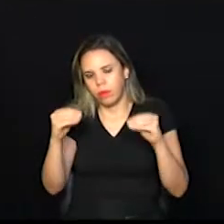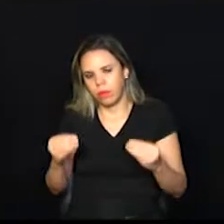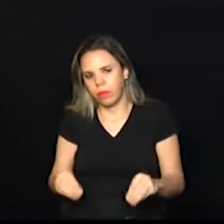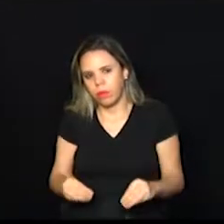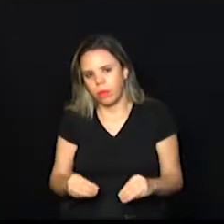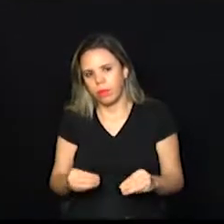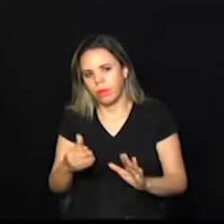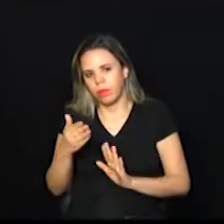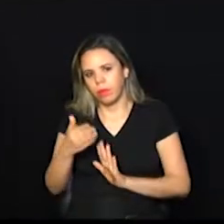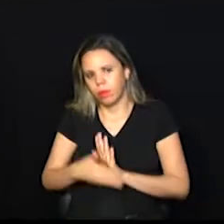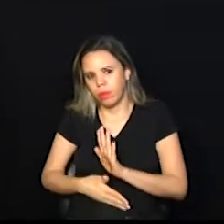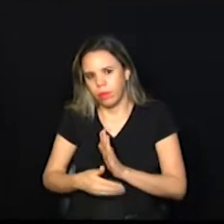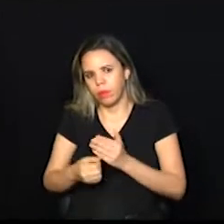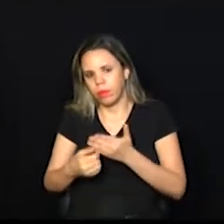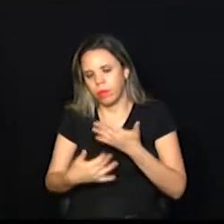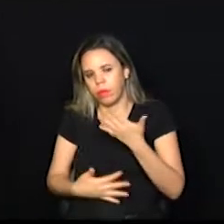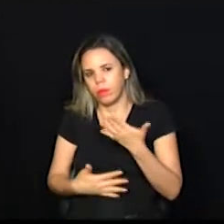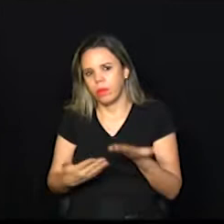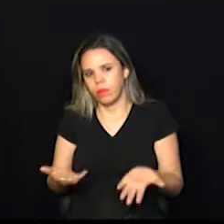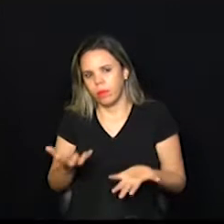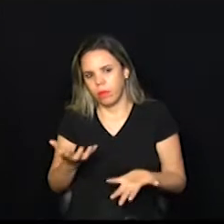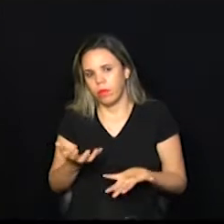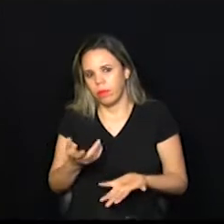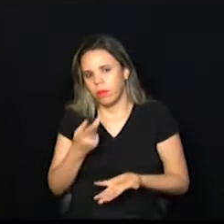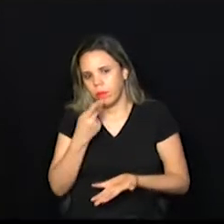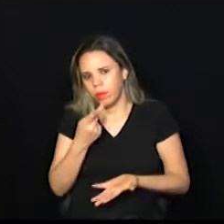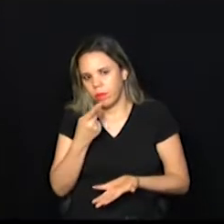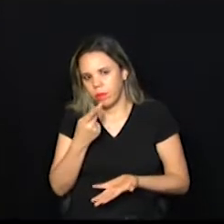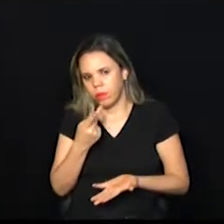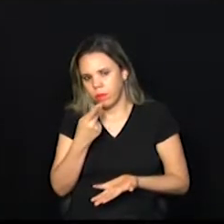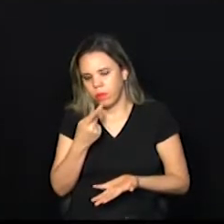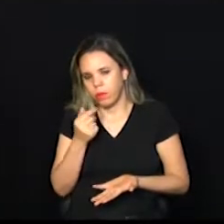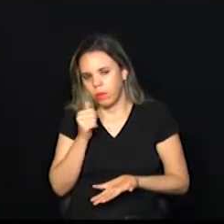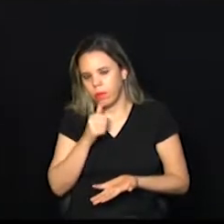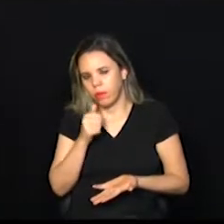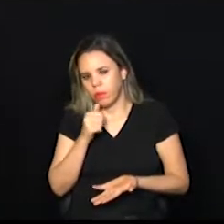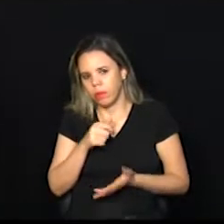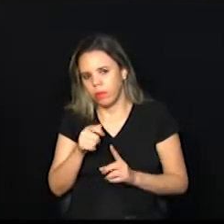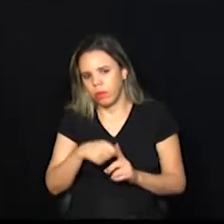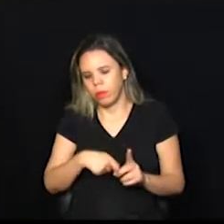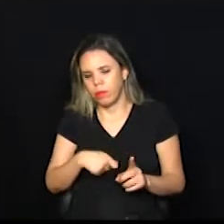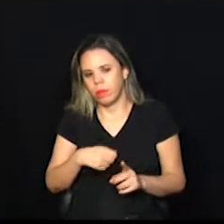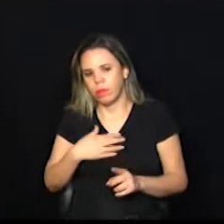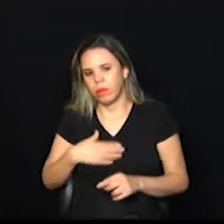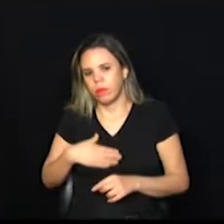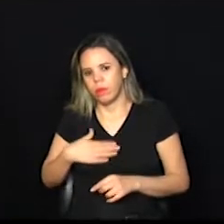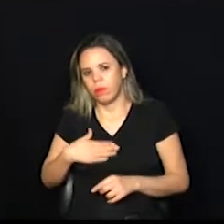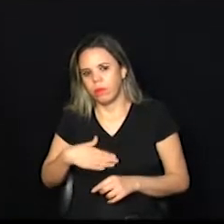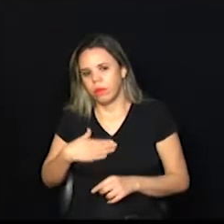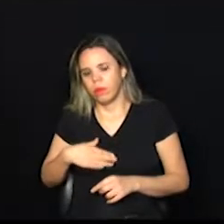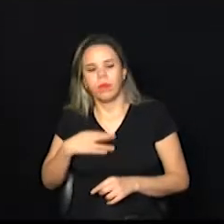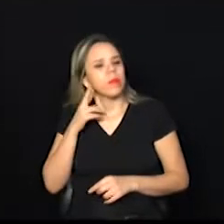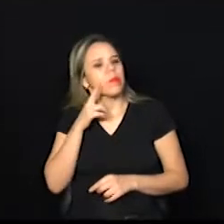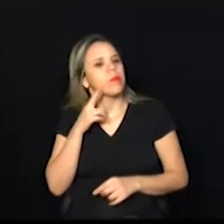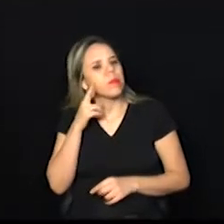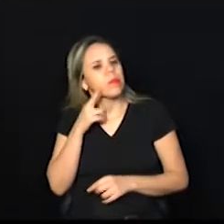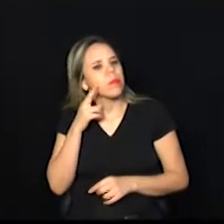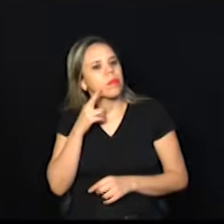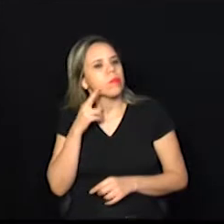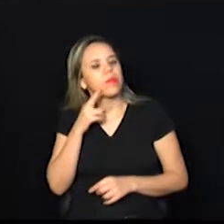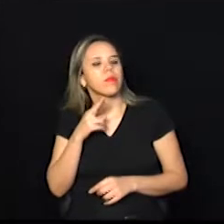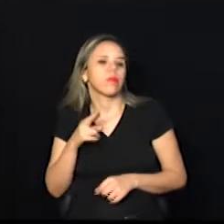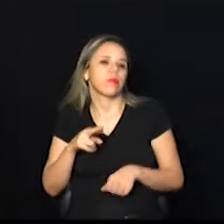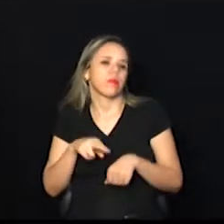que bem extenso, mas eu queria me deter a questão do Agosto Lilás mesmo. Eu acho que foi um momento, um recorte